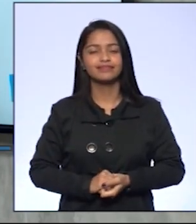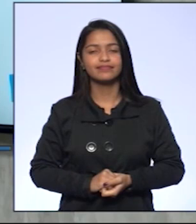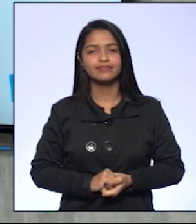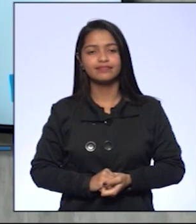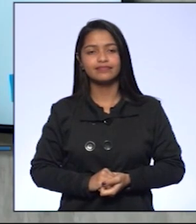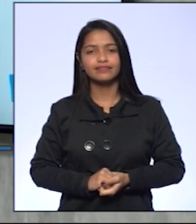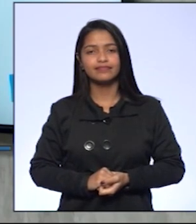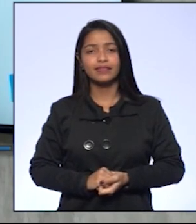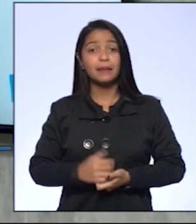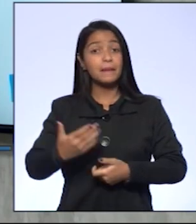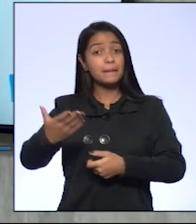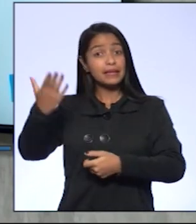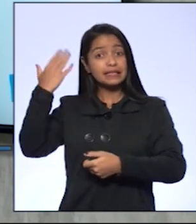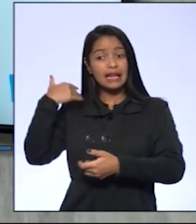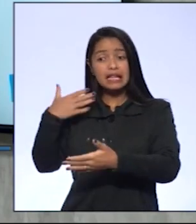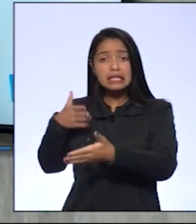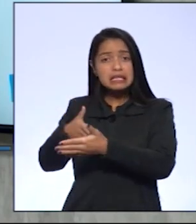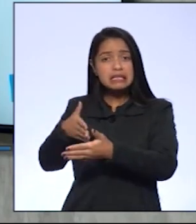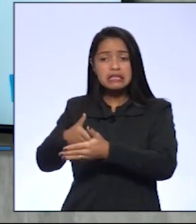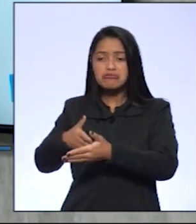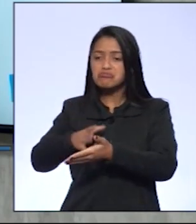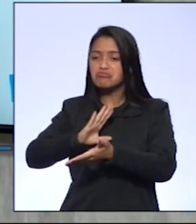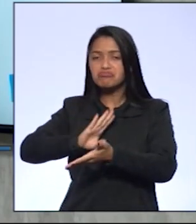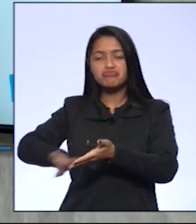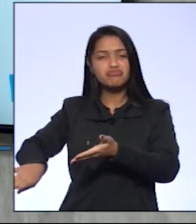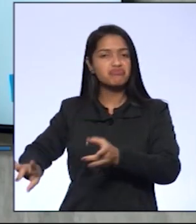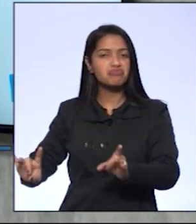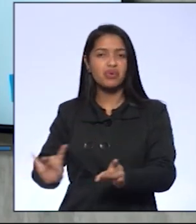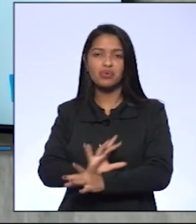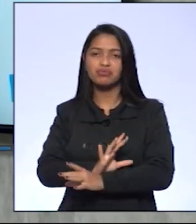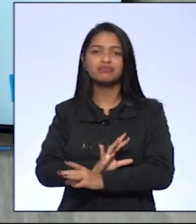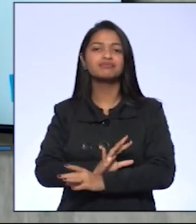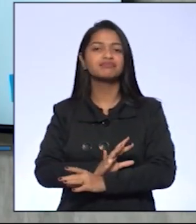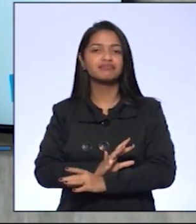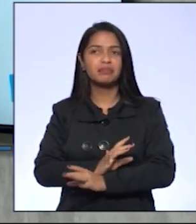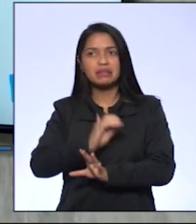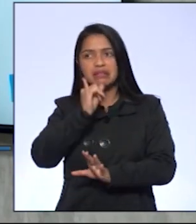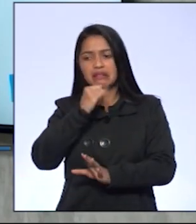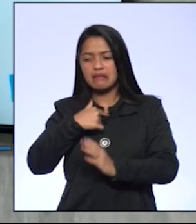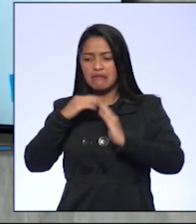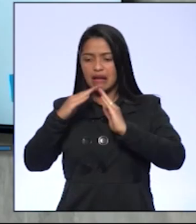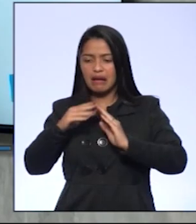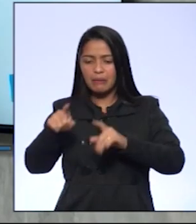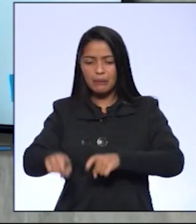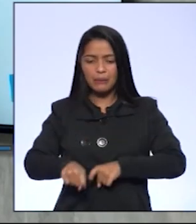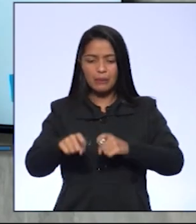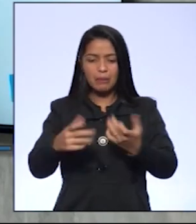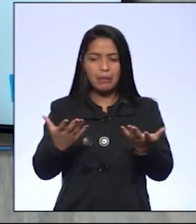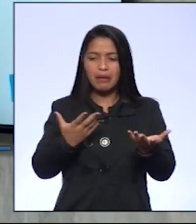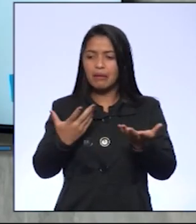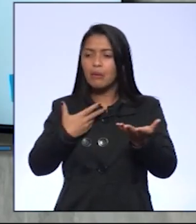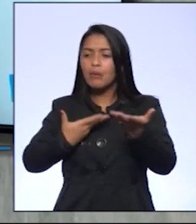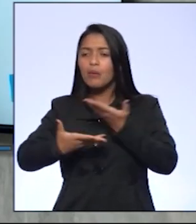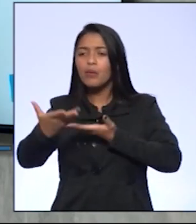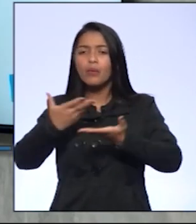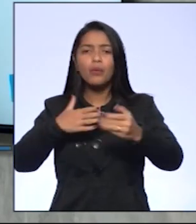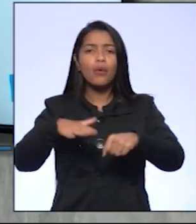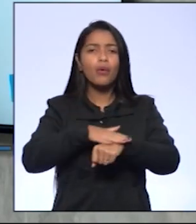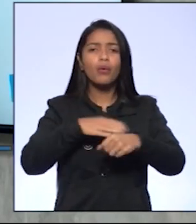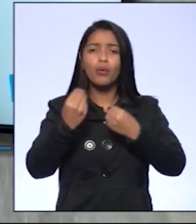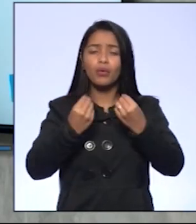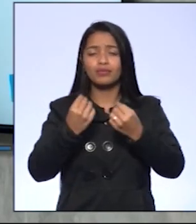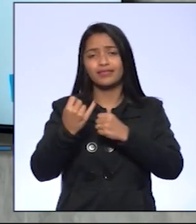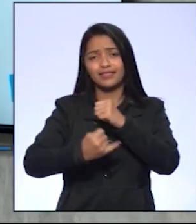agora acabou, se a gente for pensar. Então, não é um limitador porque eu não tenho com quem trocar a linguagem. O meu limitador é muito